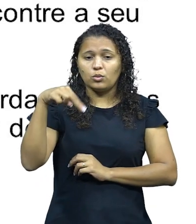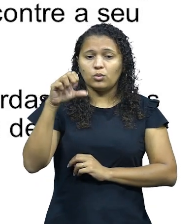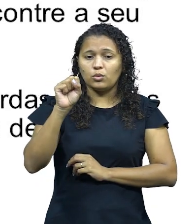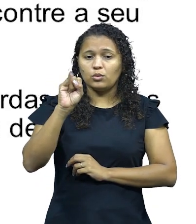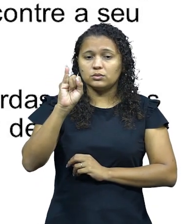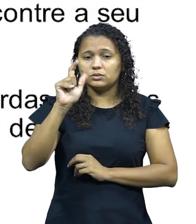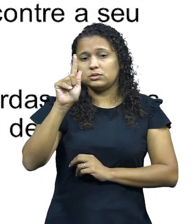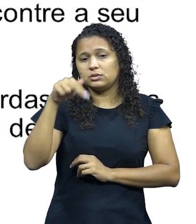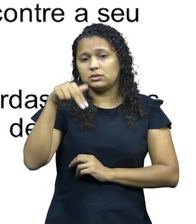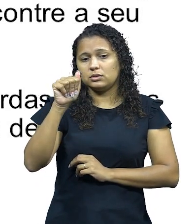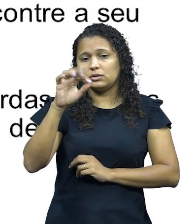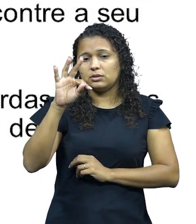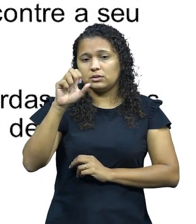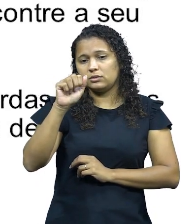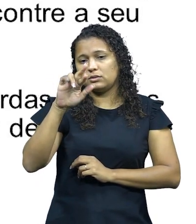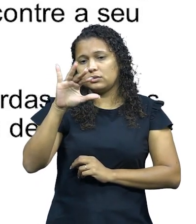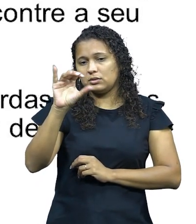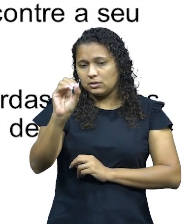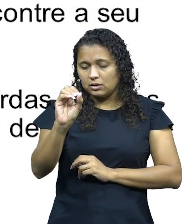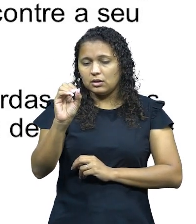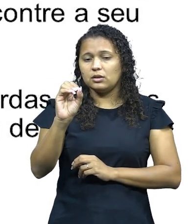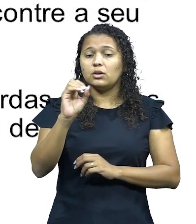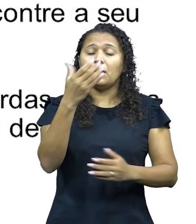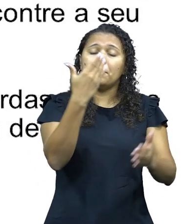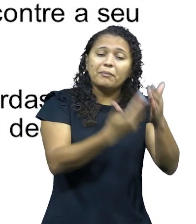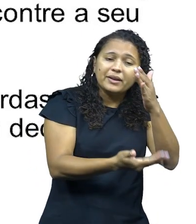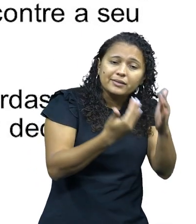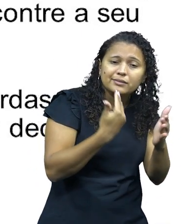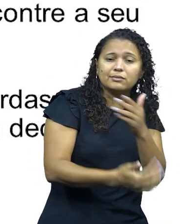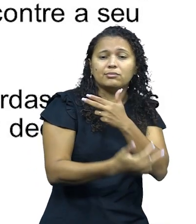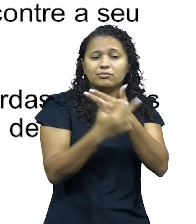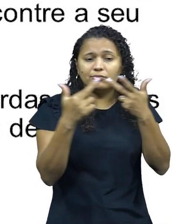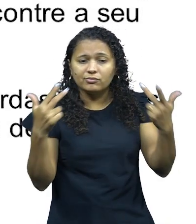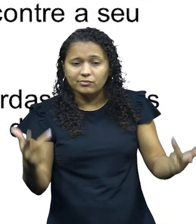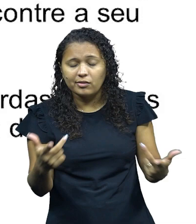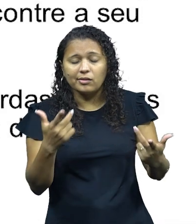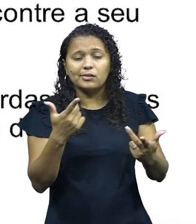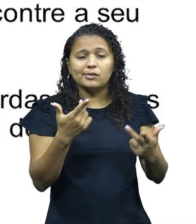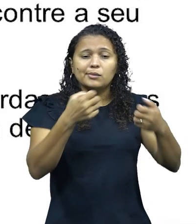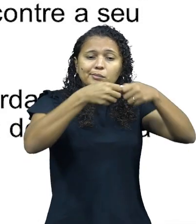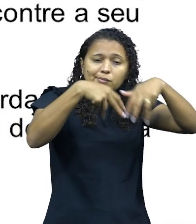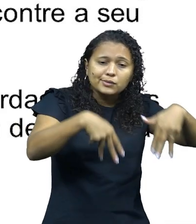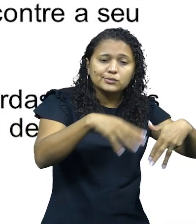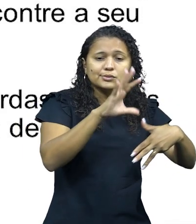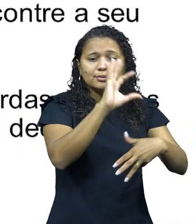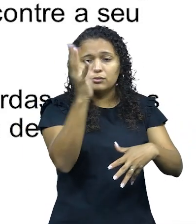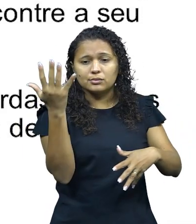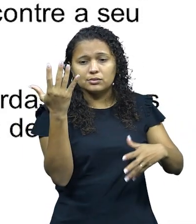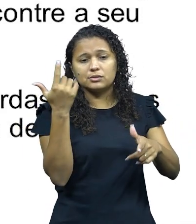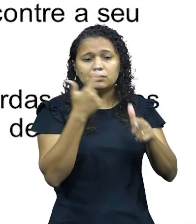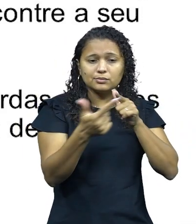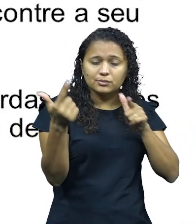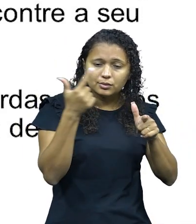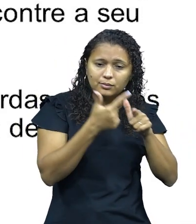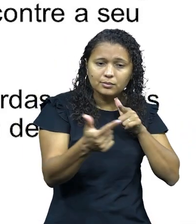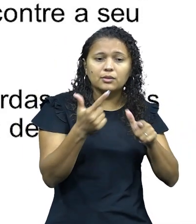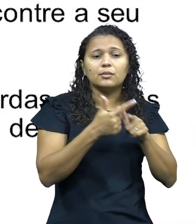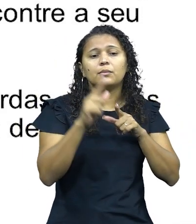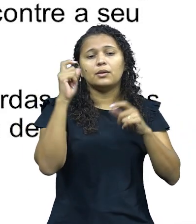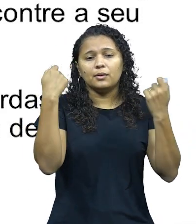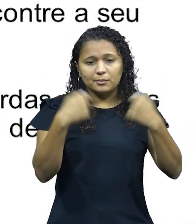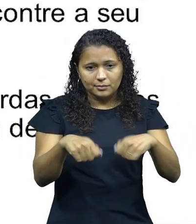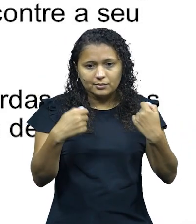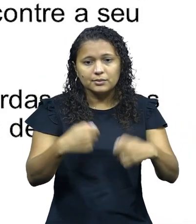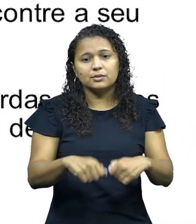mercadoria pelas perdas e danos que ocorrerem durante as operações que ele realizar ou em decorrência das operações que